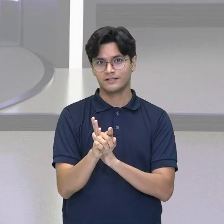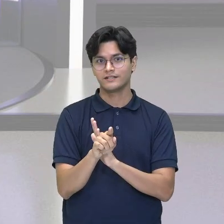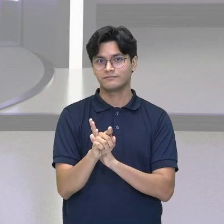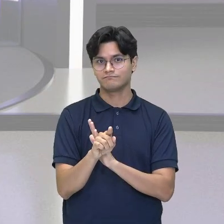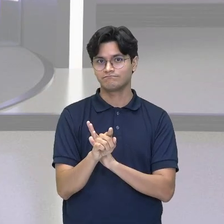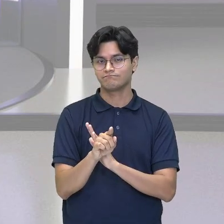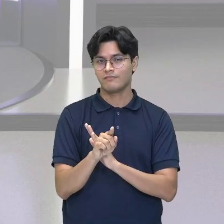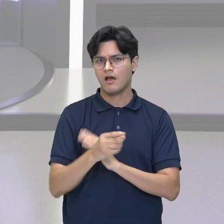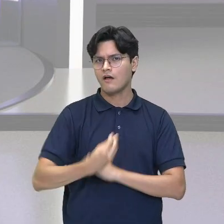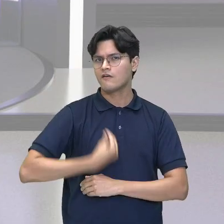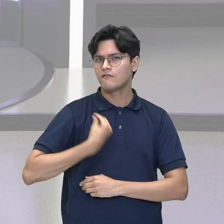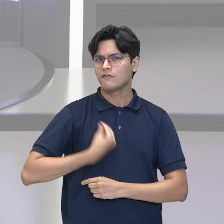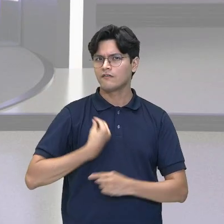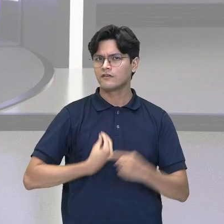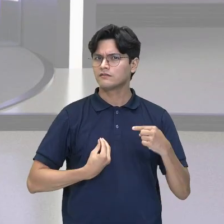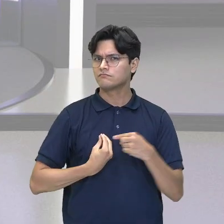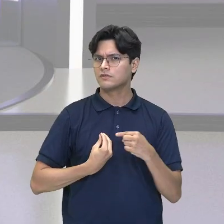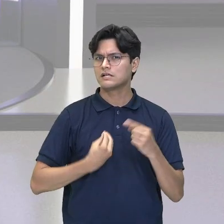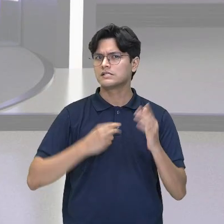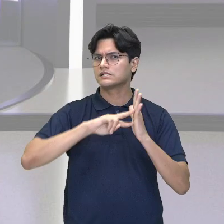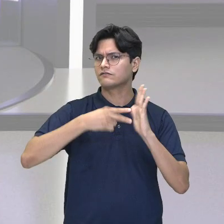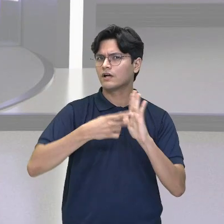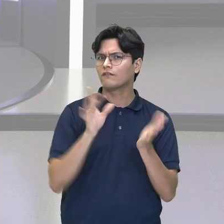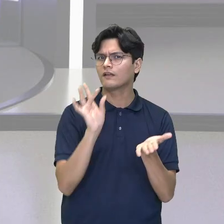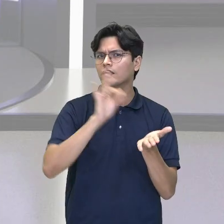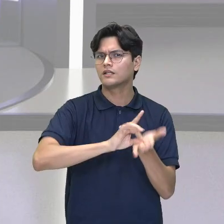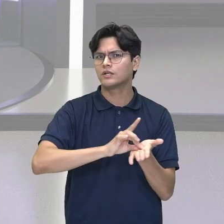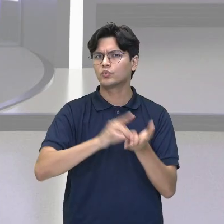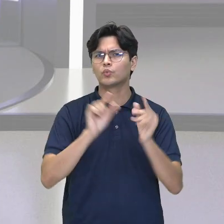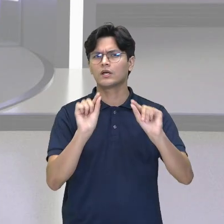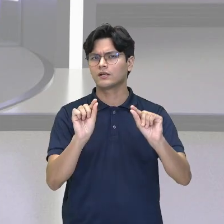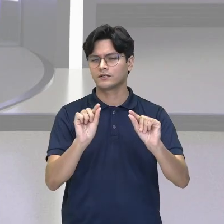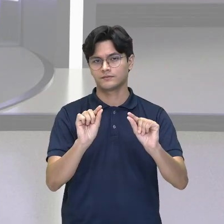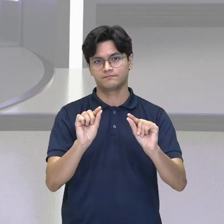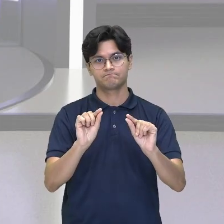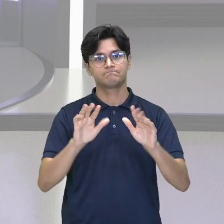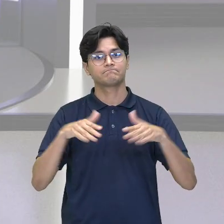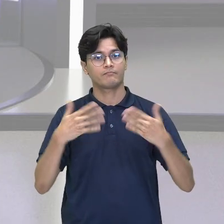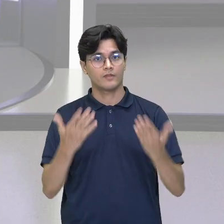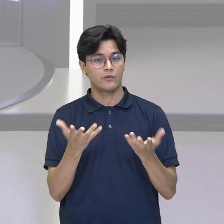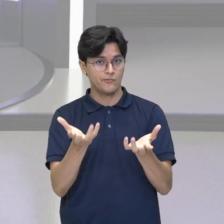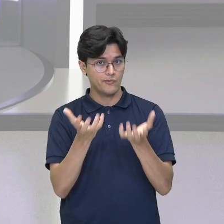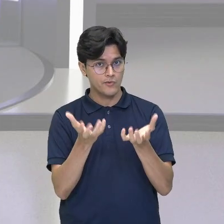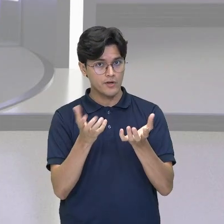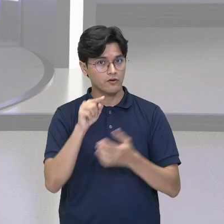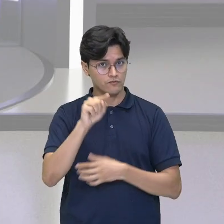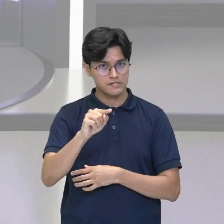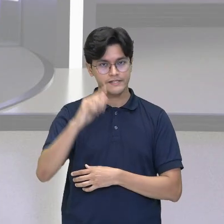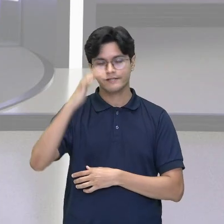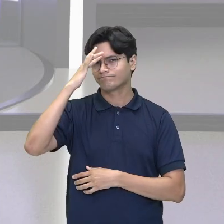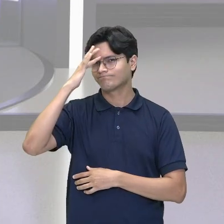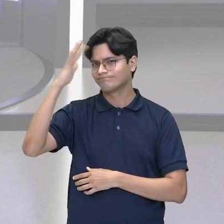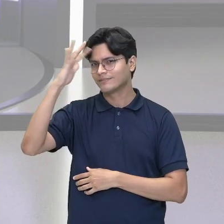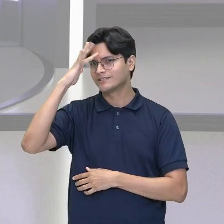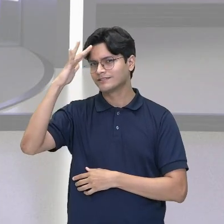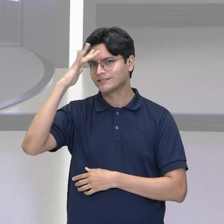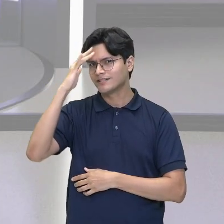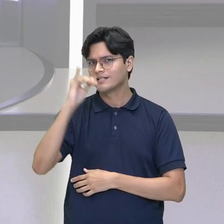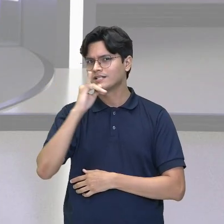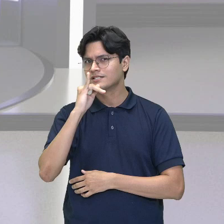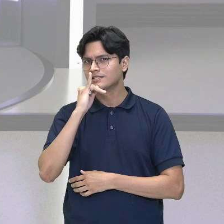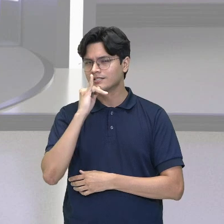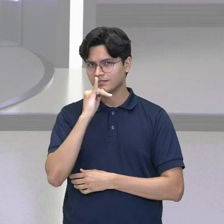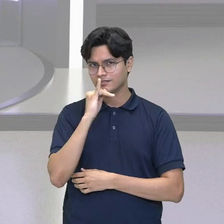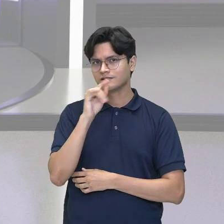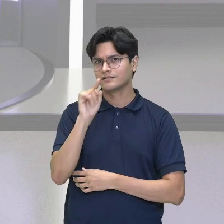verdadeiro sentido da vida? E aqui eu quero que você imagine um mapa que guia você pelos